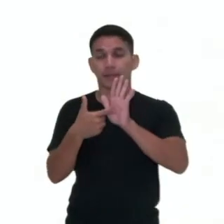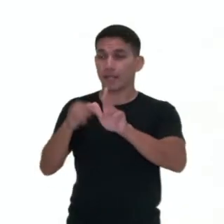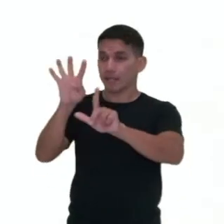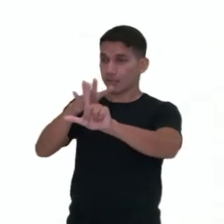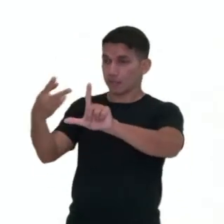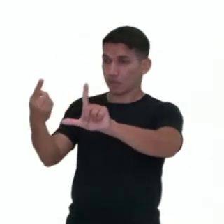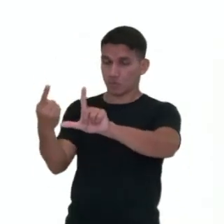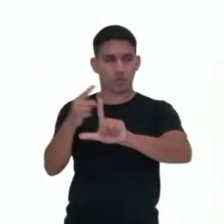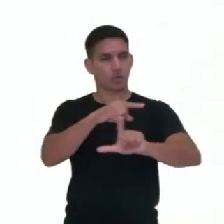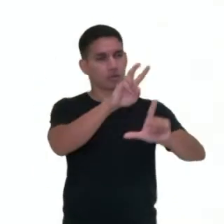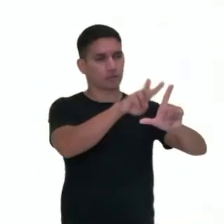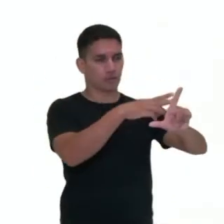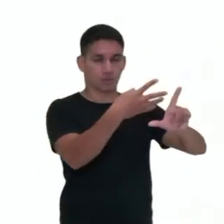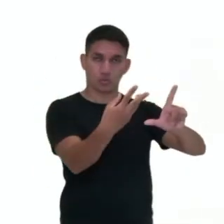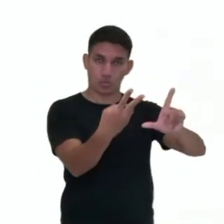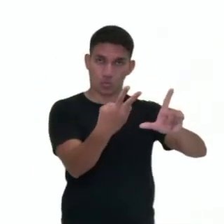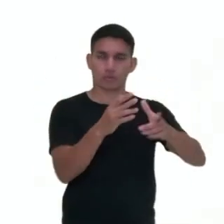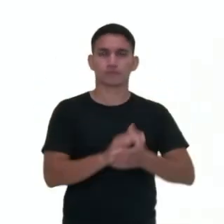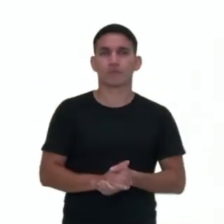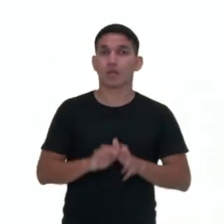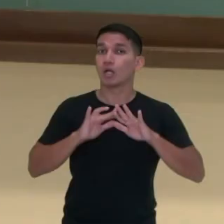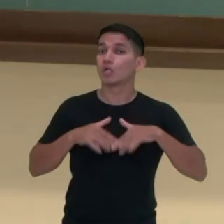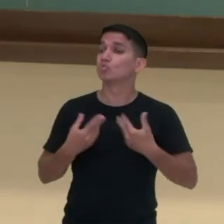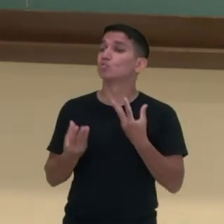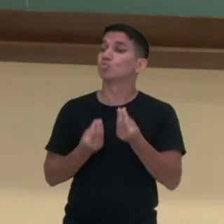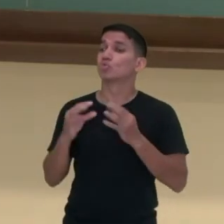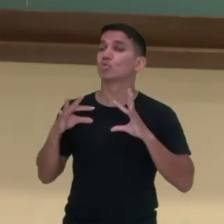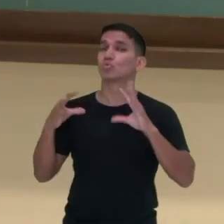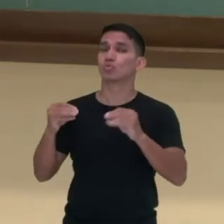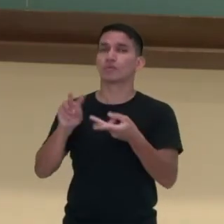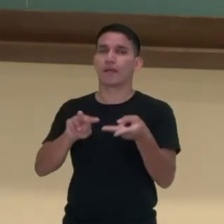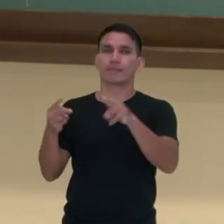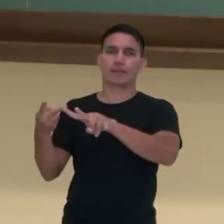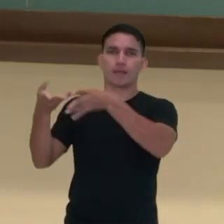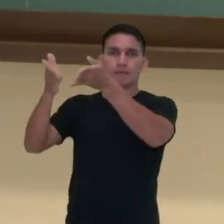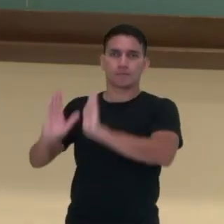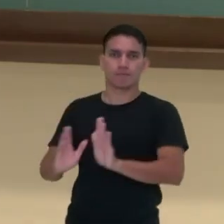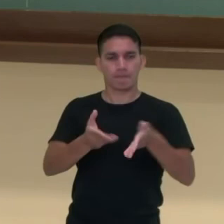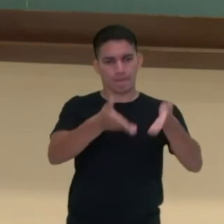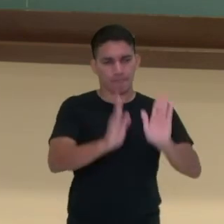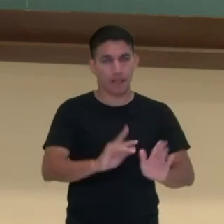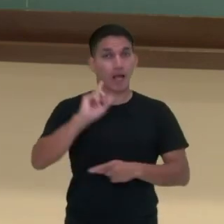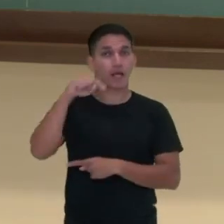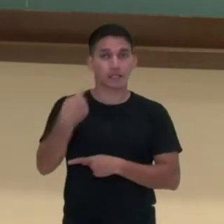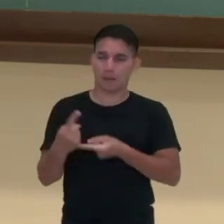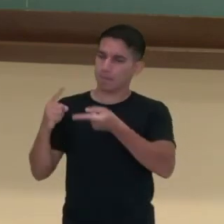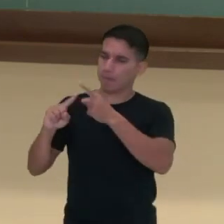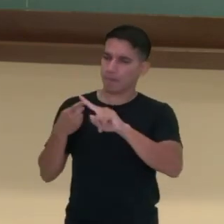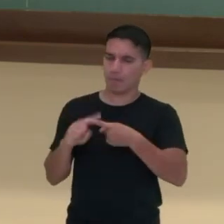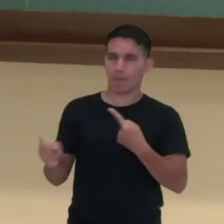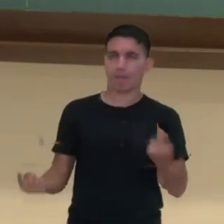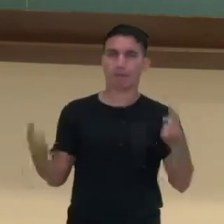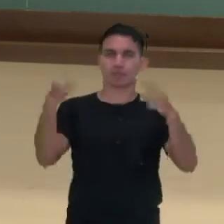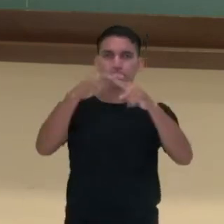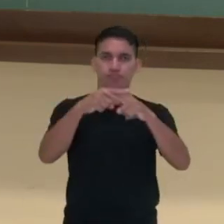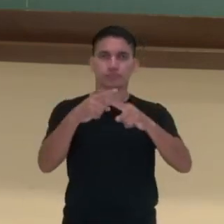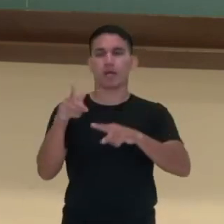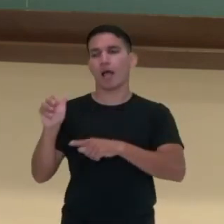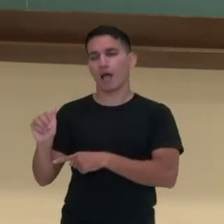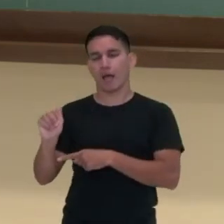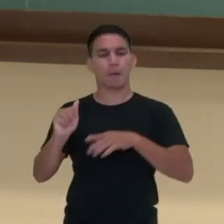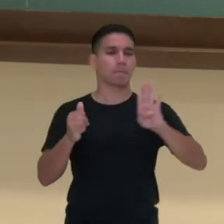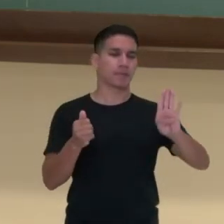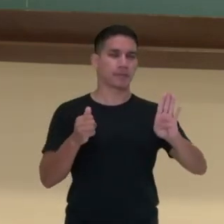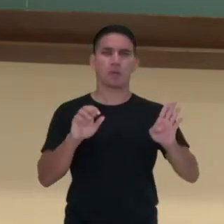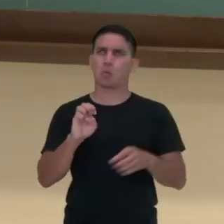fazer? Fazer tudo isso em matriz, em forma de matriz, e na sequência realizar a multiplicação da matriz A pela